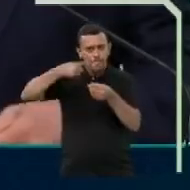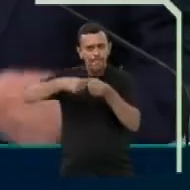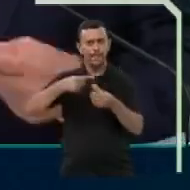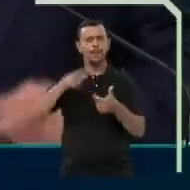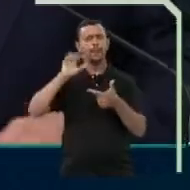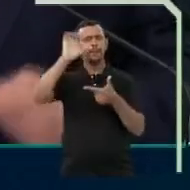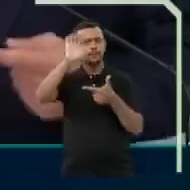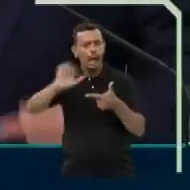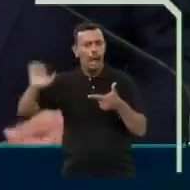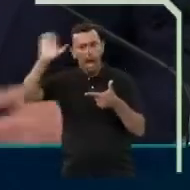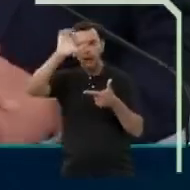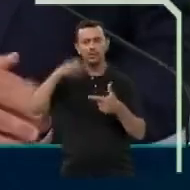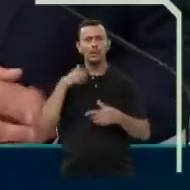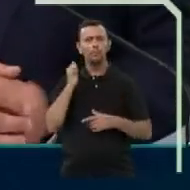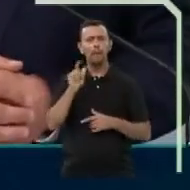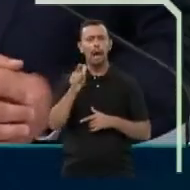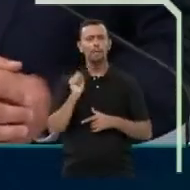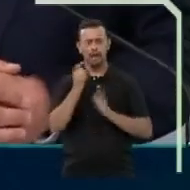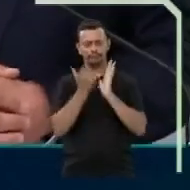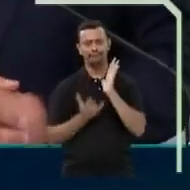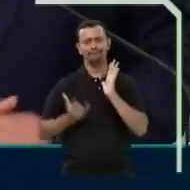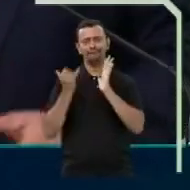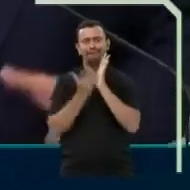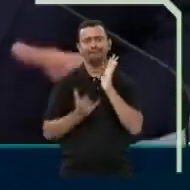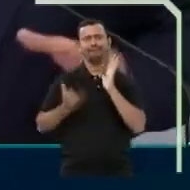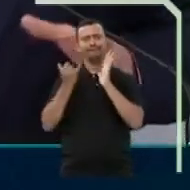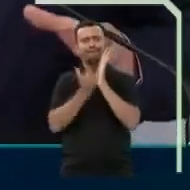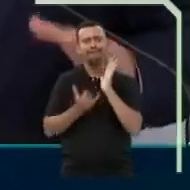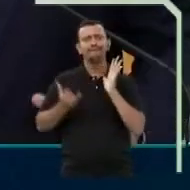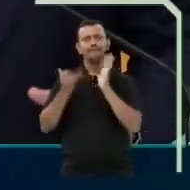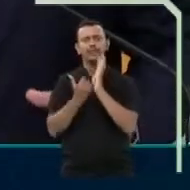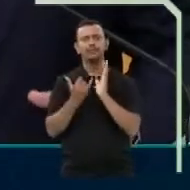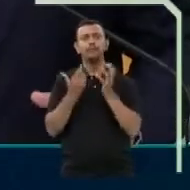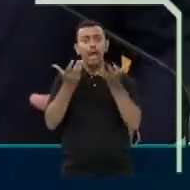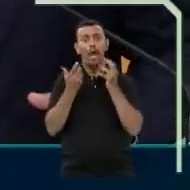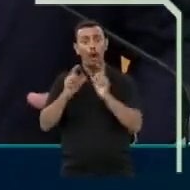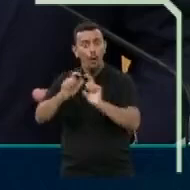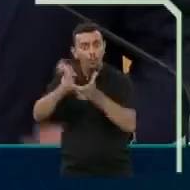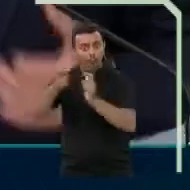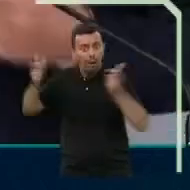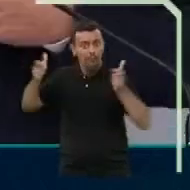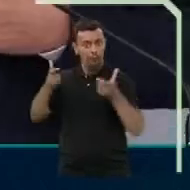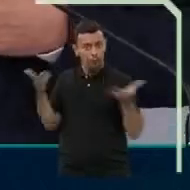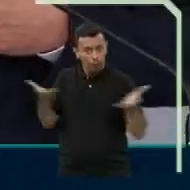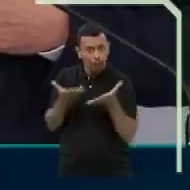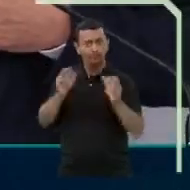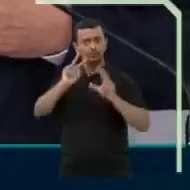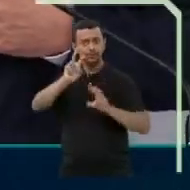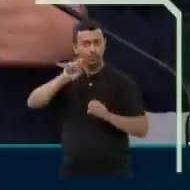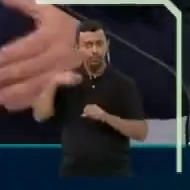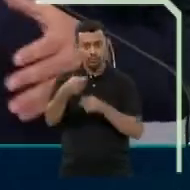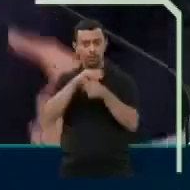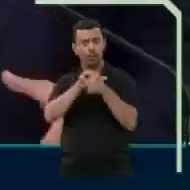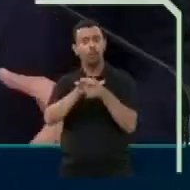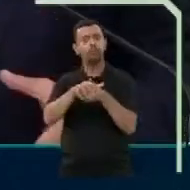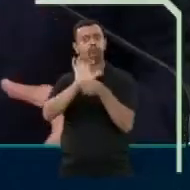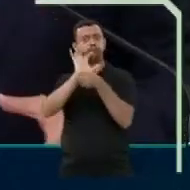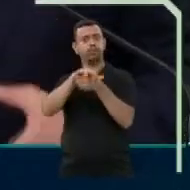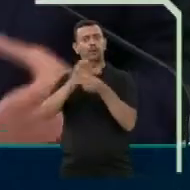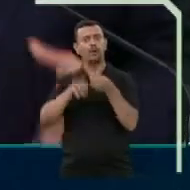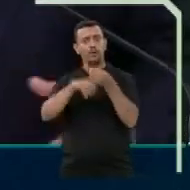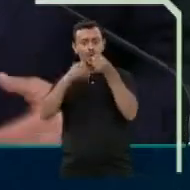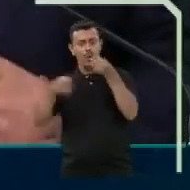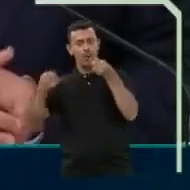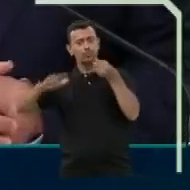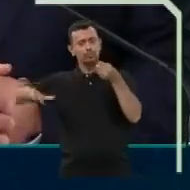para aumentar o investimento na questão do saneamento. A transposição do São Francisco, nós ajudamos no eixo